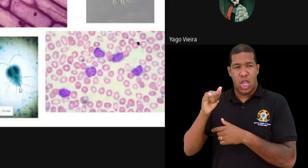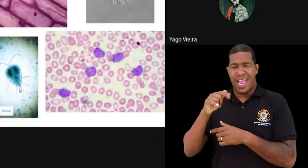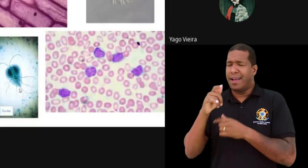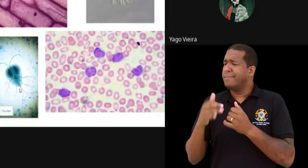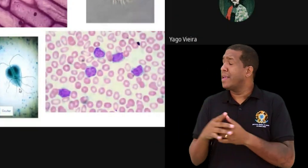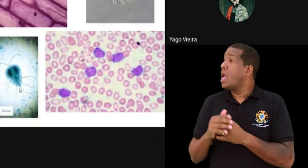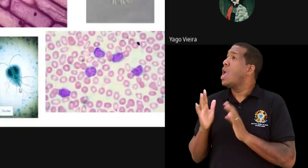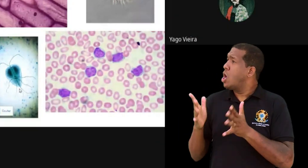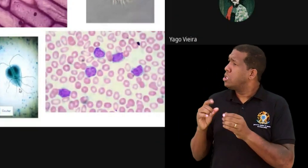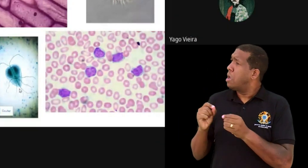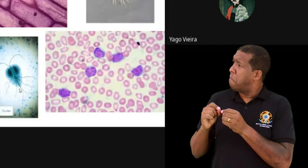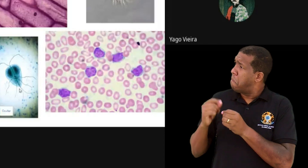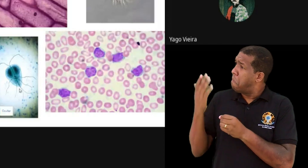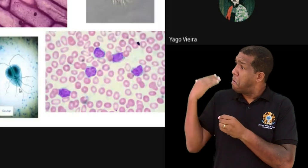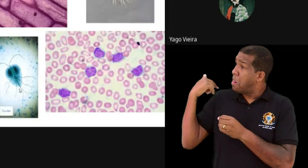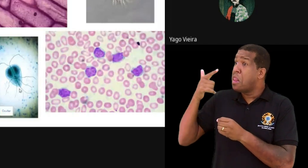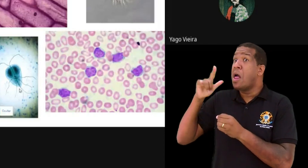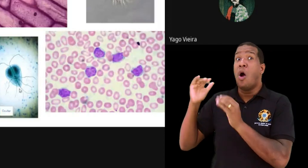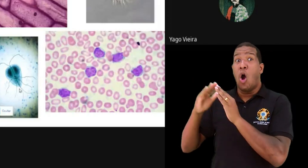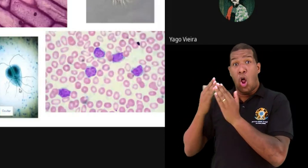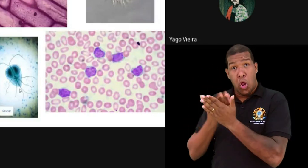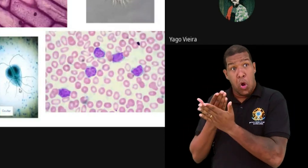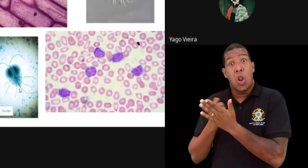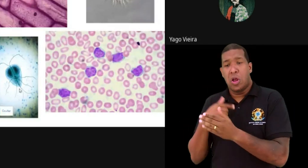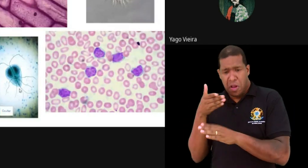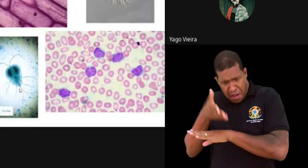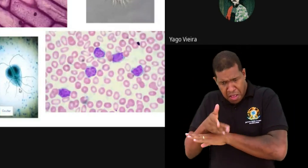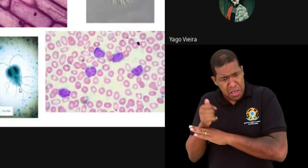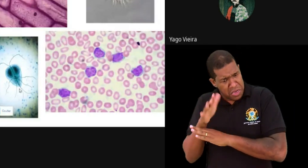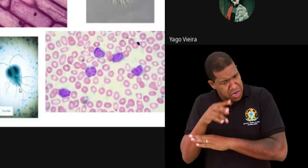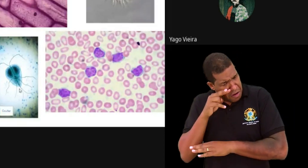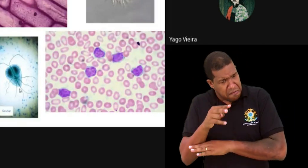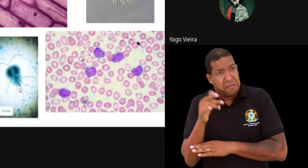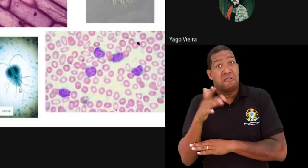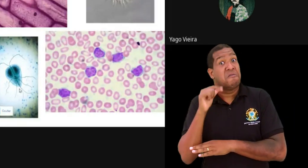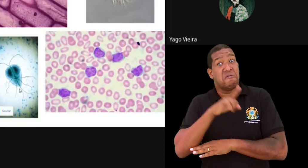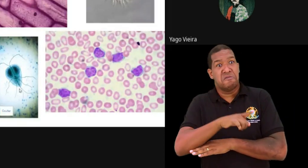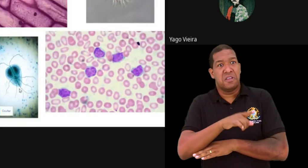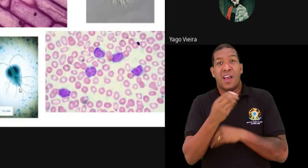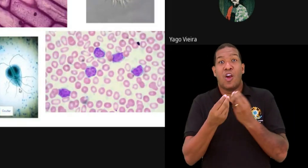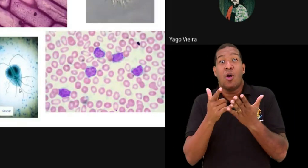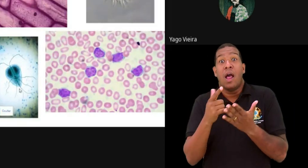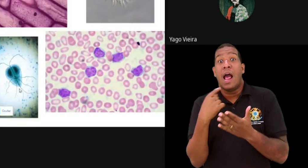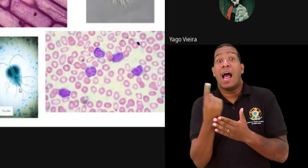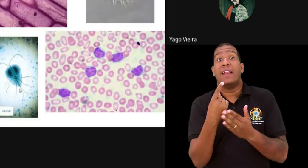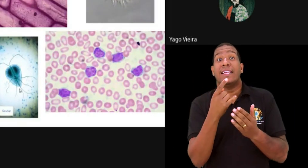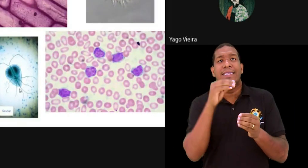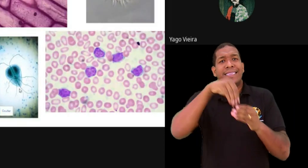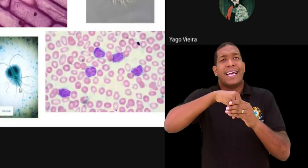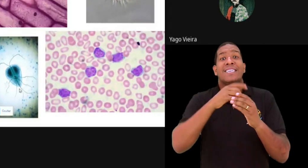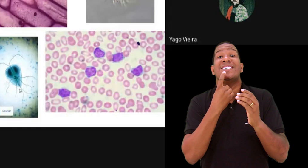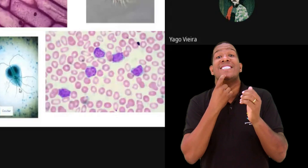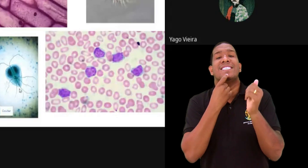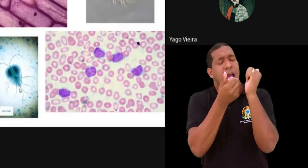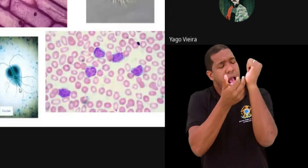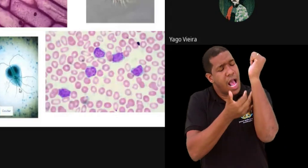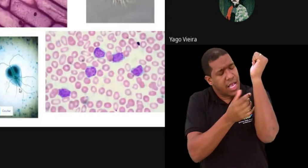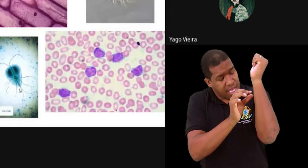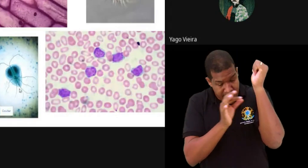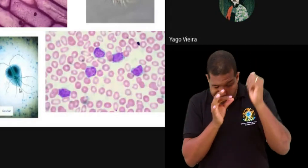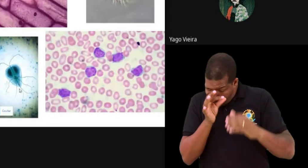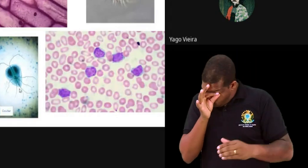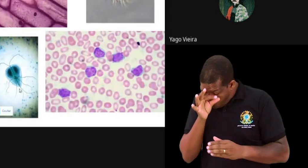microscópio também, professora, na minha antiga escola. A gente já pôde presenciar como são as nossas células sanguíneas, e o que eu achei